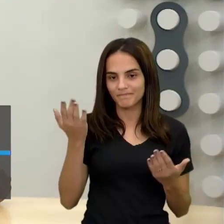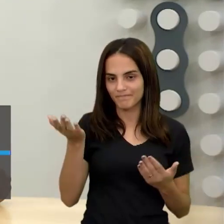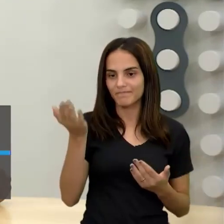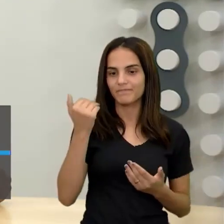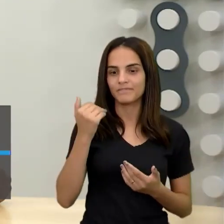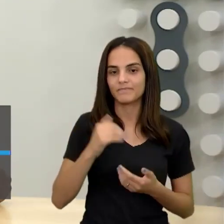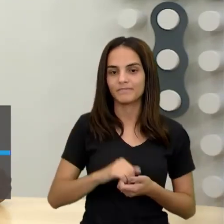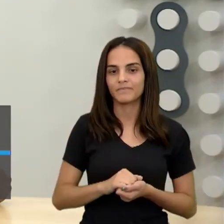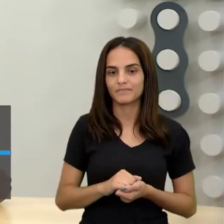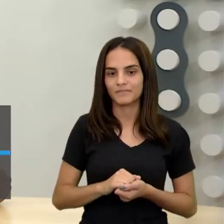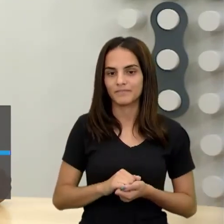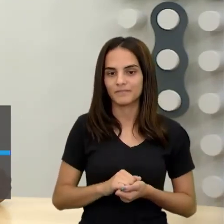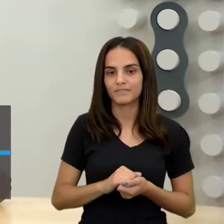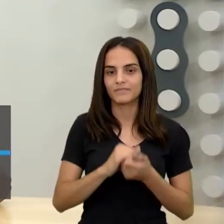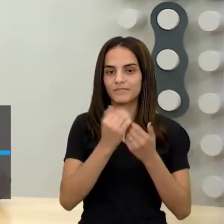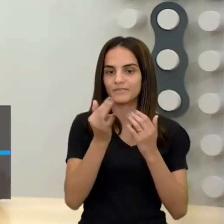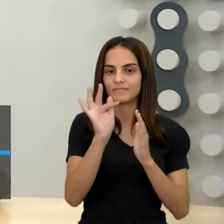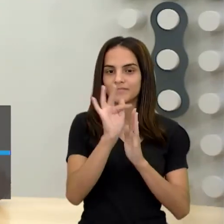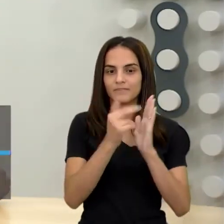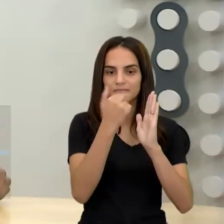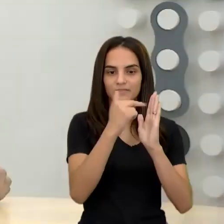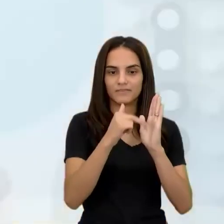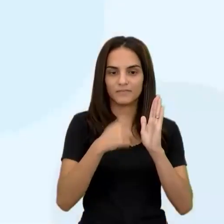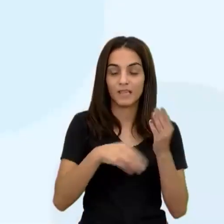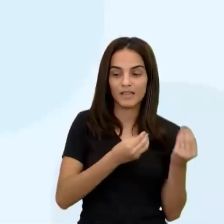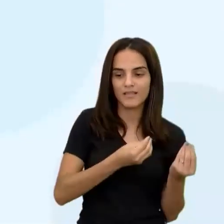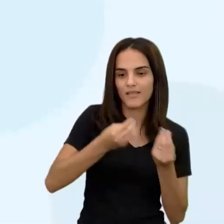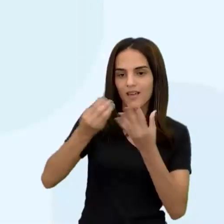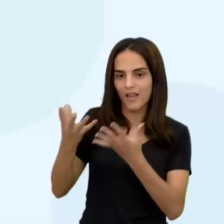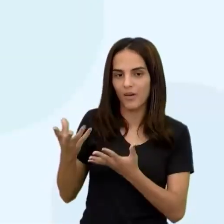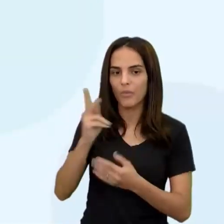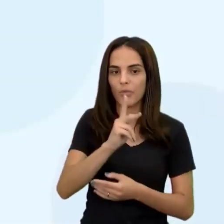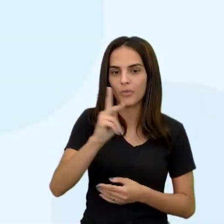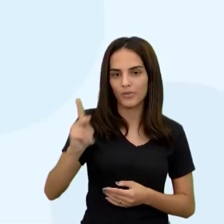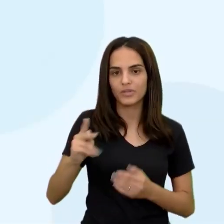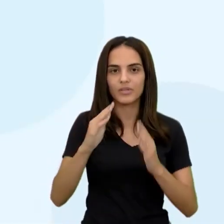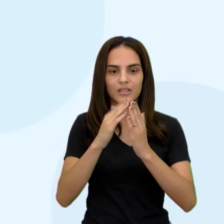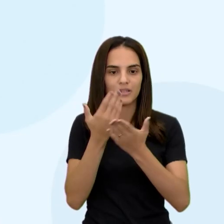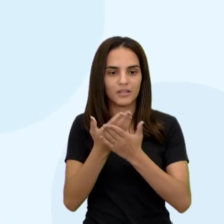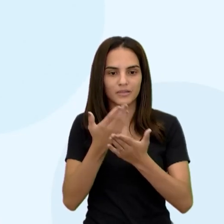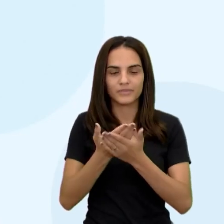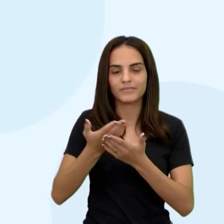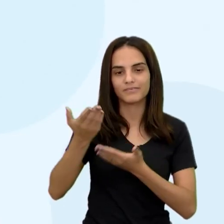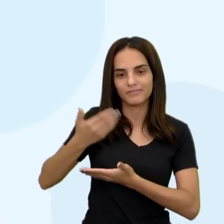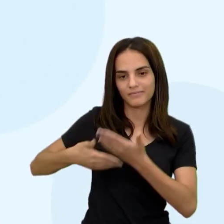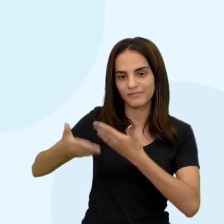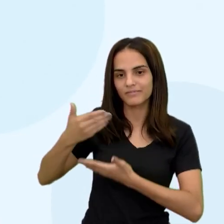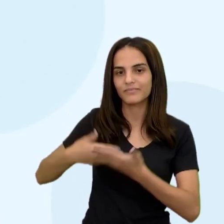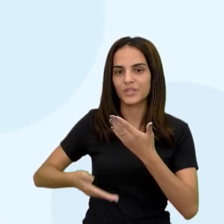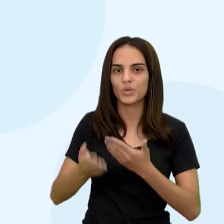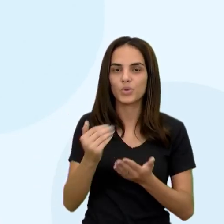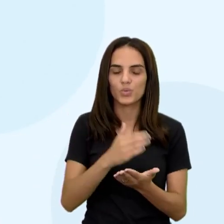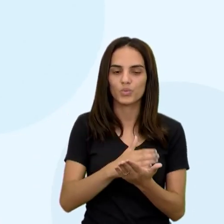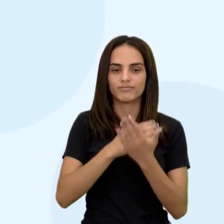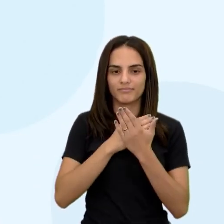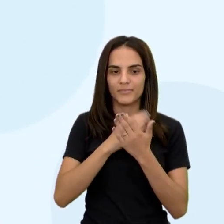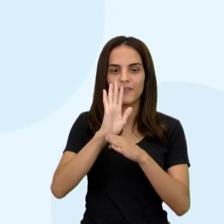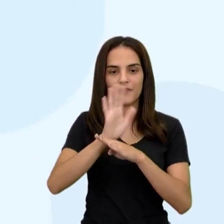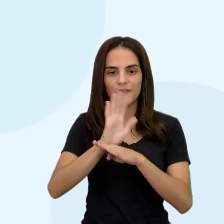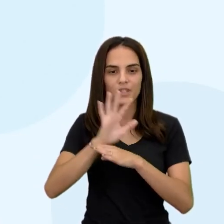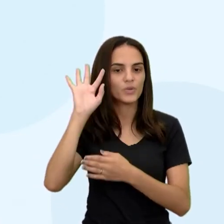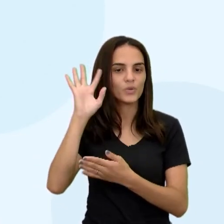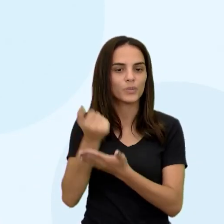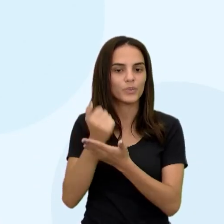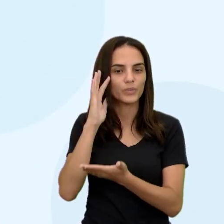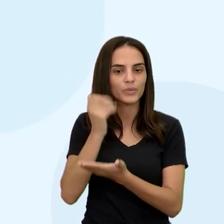vamos escrever um texto, entregue para o seu professor, entregue na sua escola e compartilhe suas impressões conosco. Imagens, vídeos, podcasts,